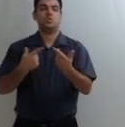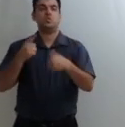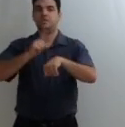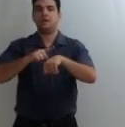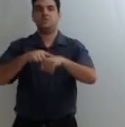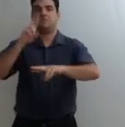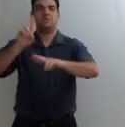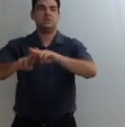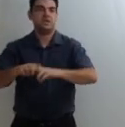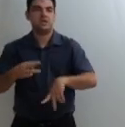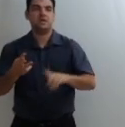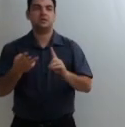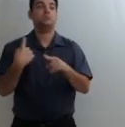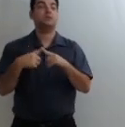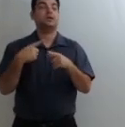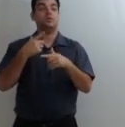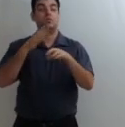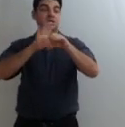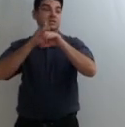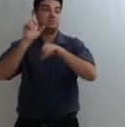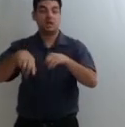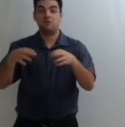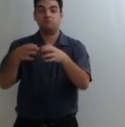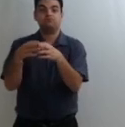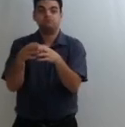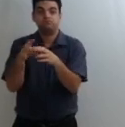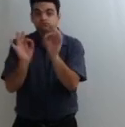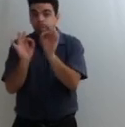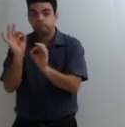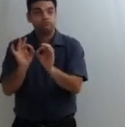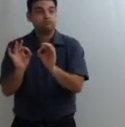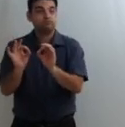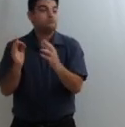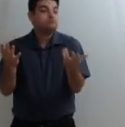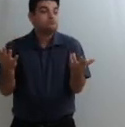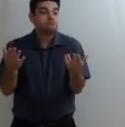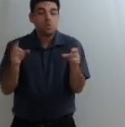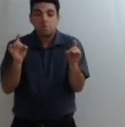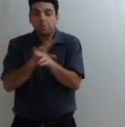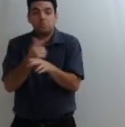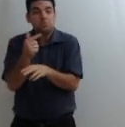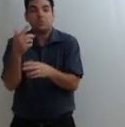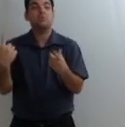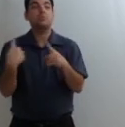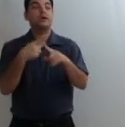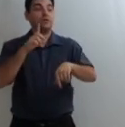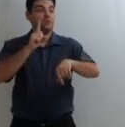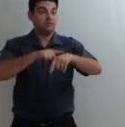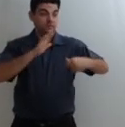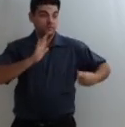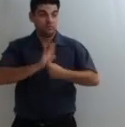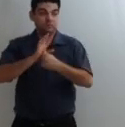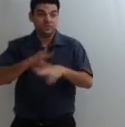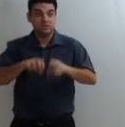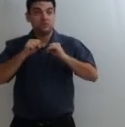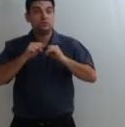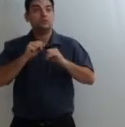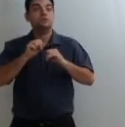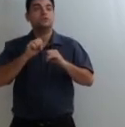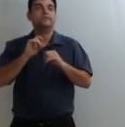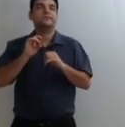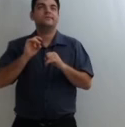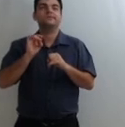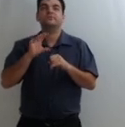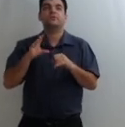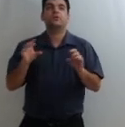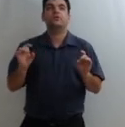de formação de quadrilha teria se consumado, pois o recebimento da denúncia somente teria se